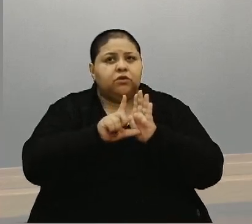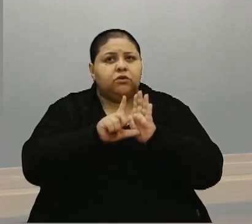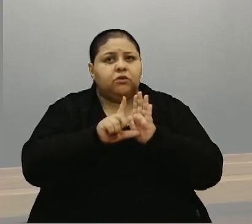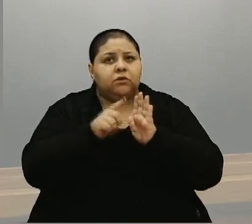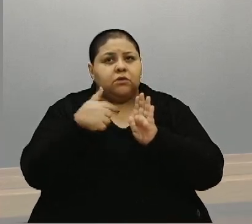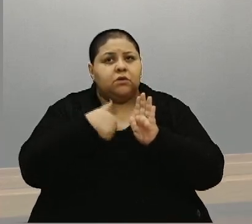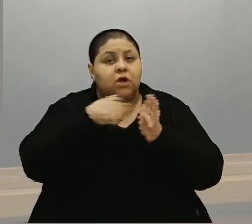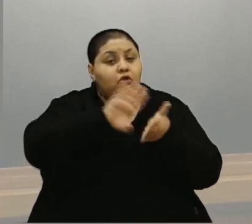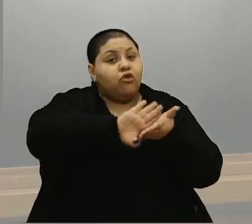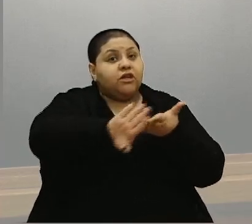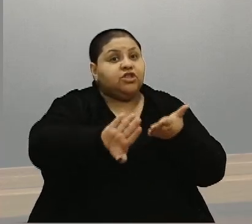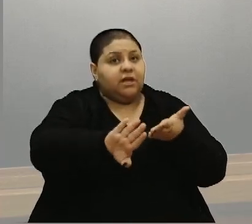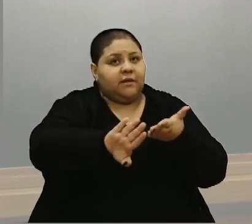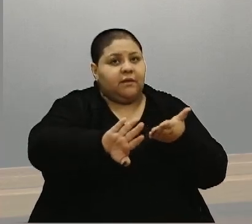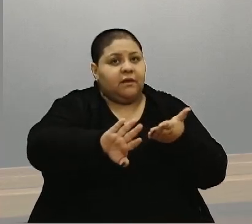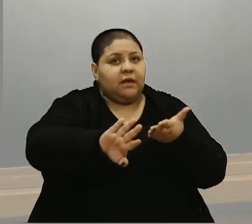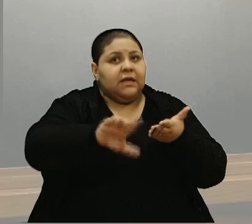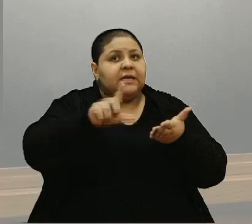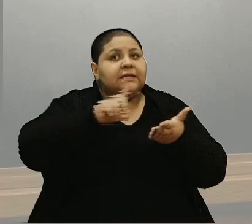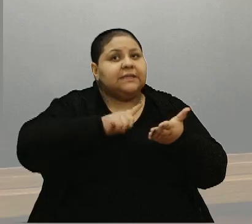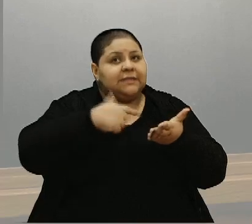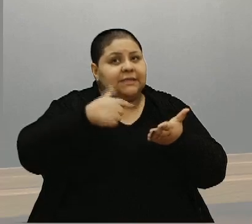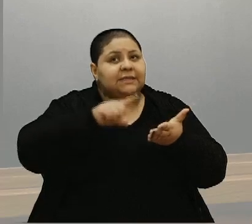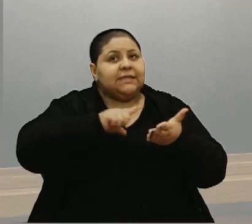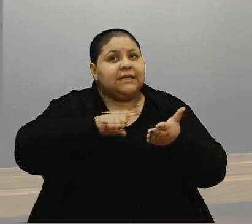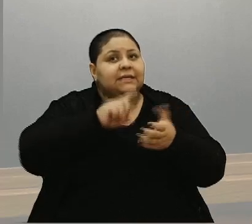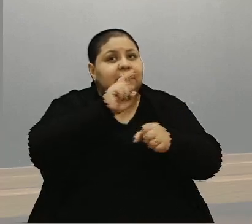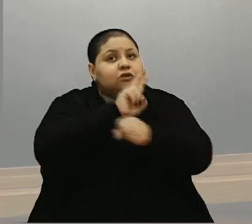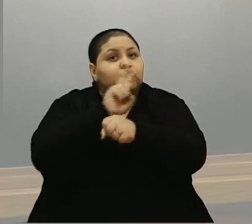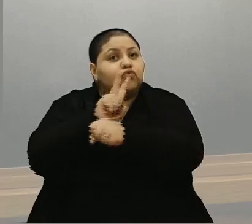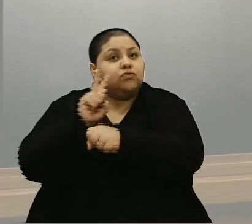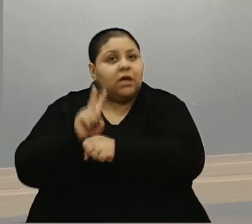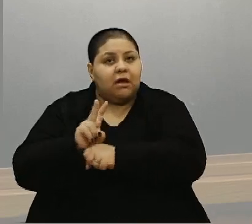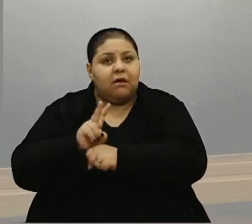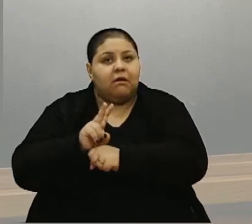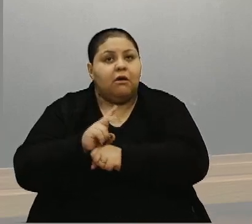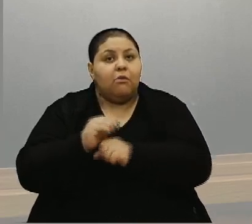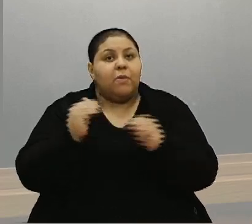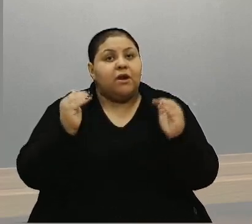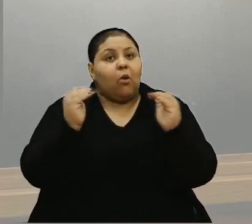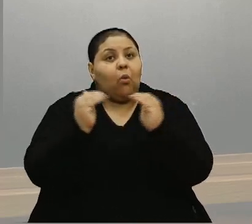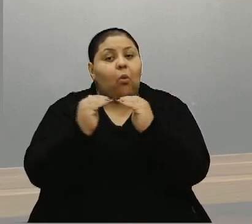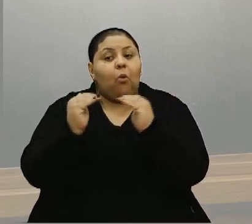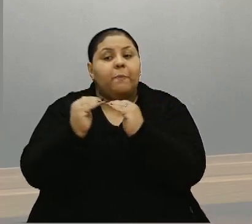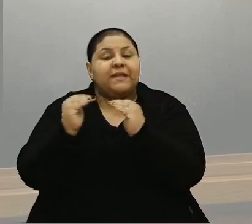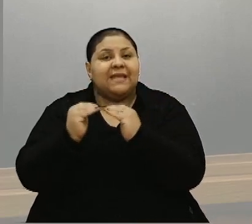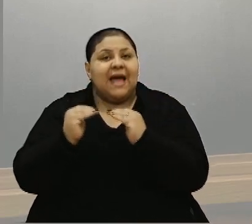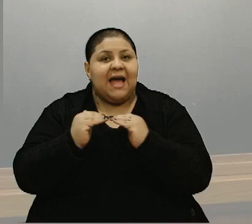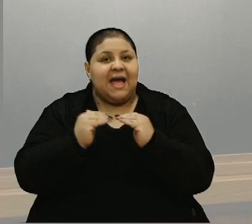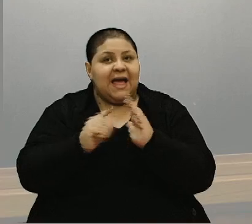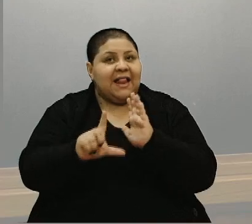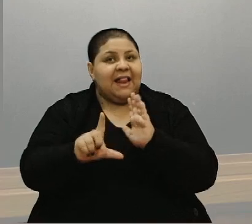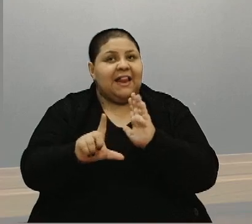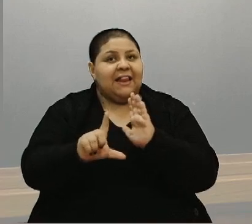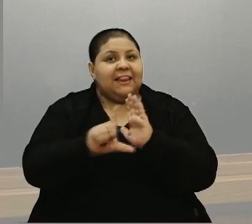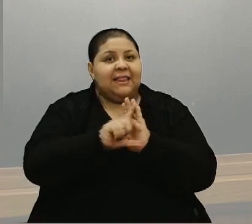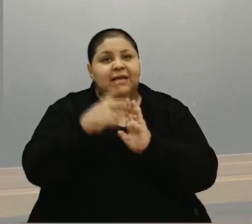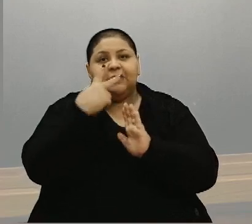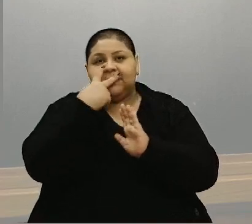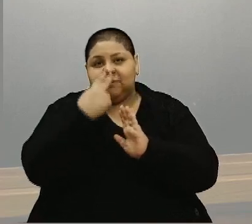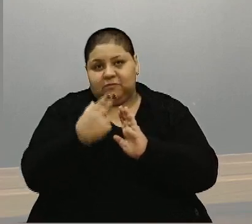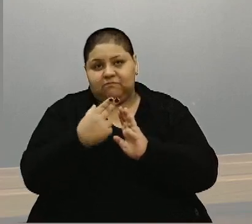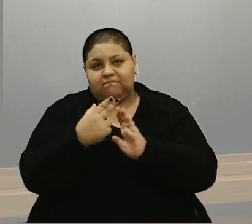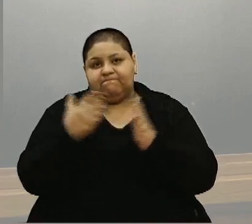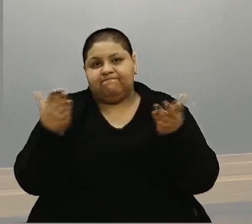eu retirei. Então, a gente tem que ter realmente esse cuidado para não haver... Era semelhante, não era igual, né? Então, isso